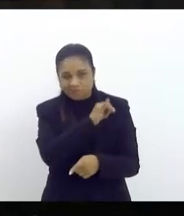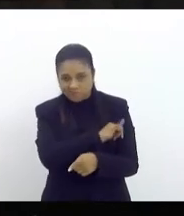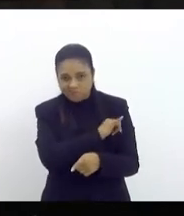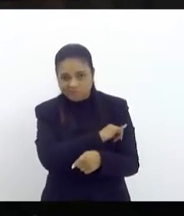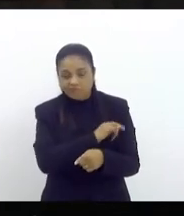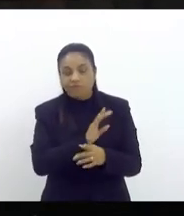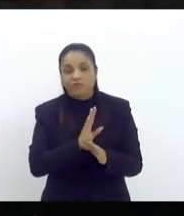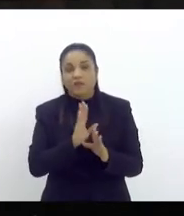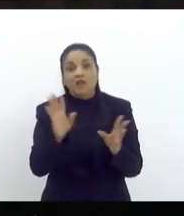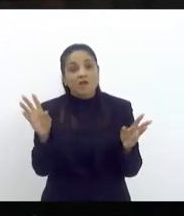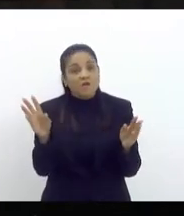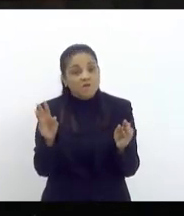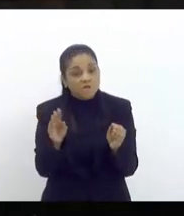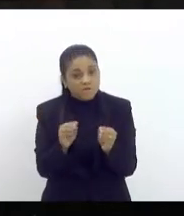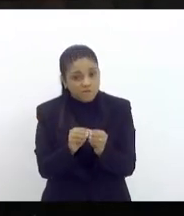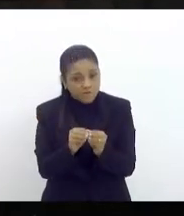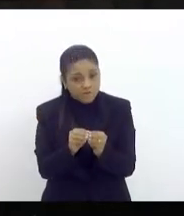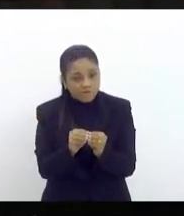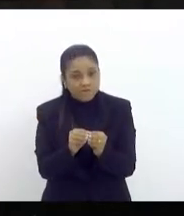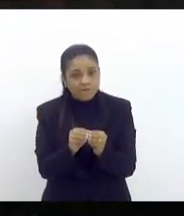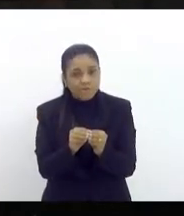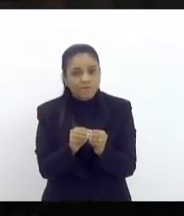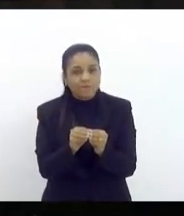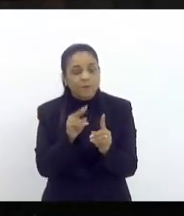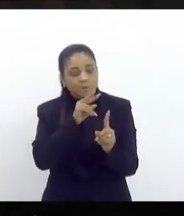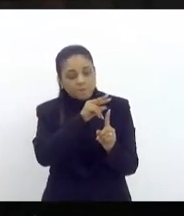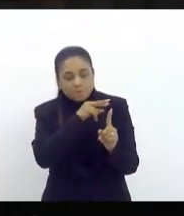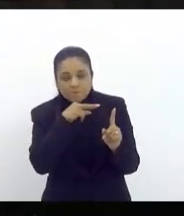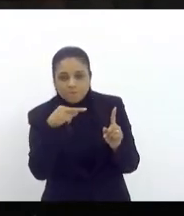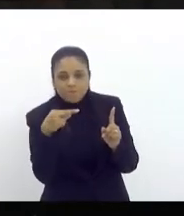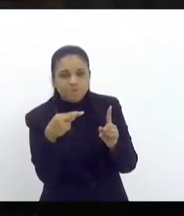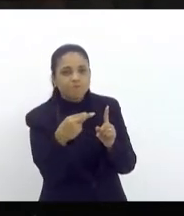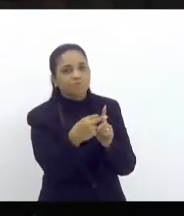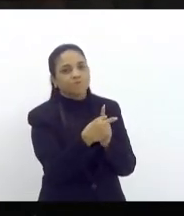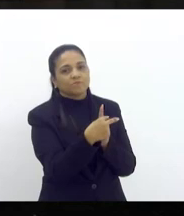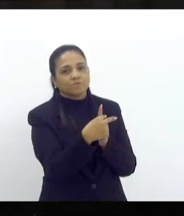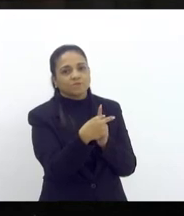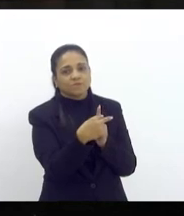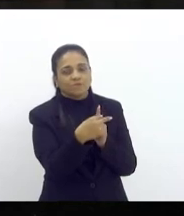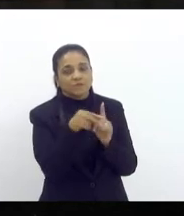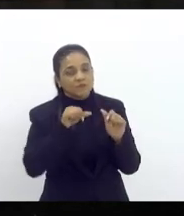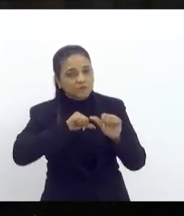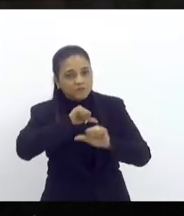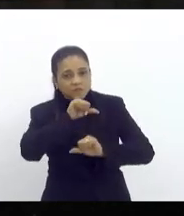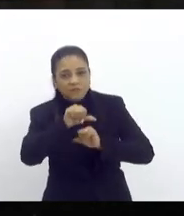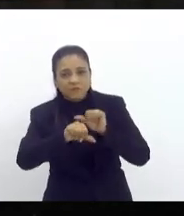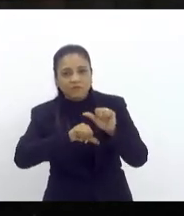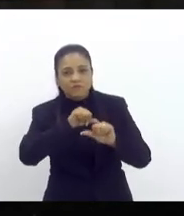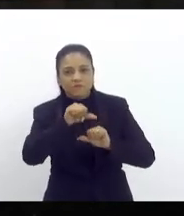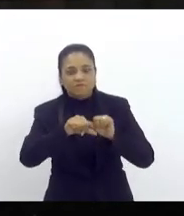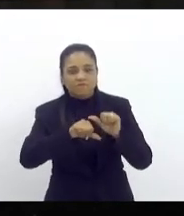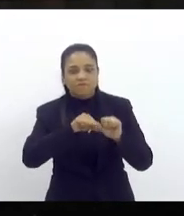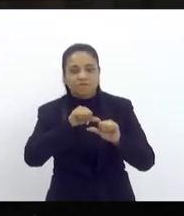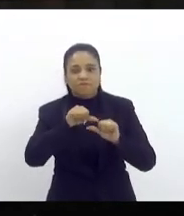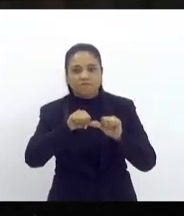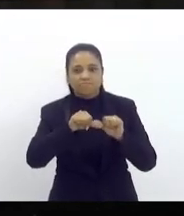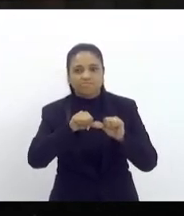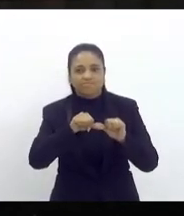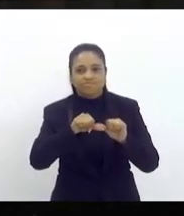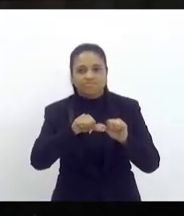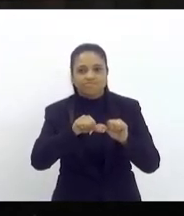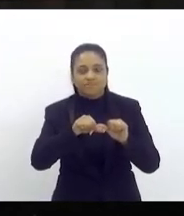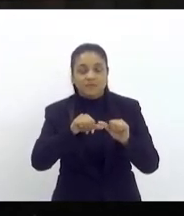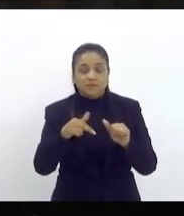dizendo o seguinte a perspectiva de transformação de um poder em